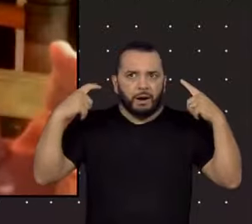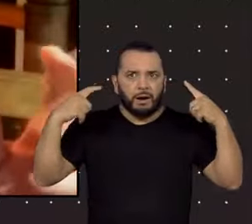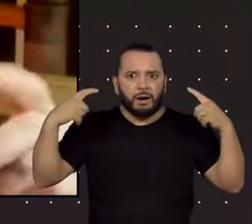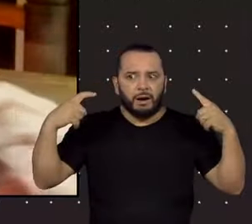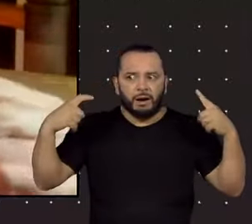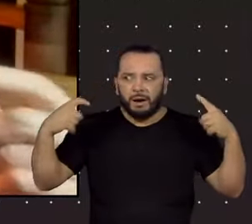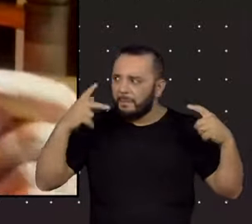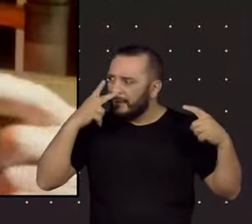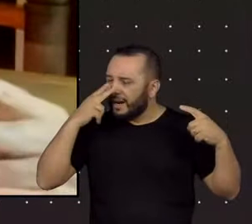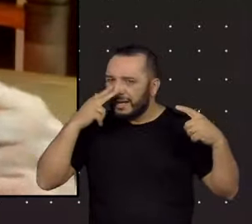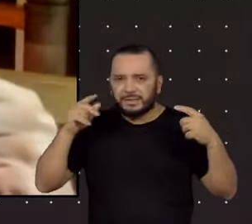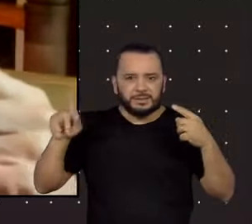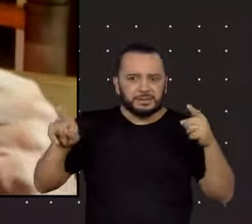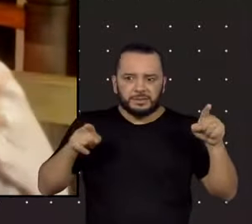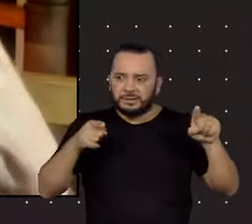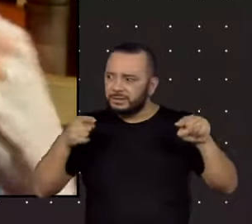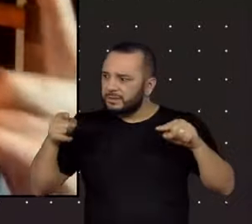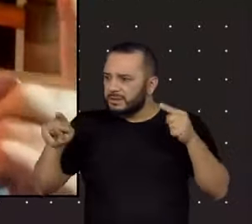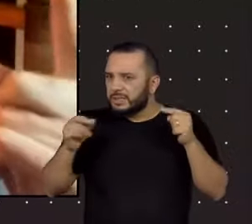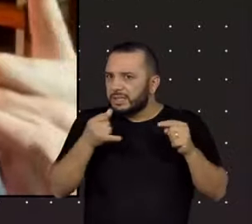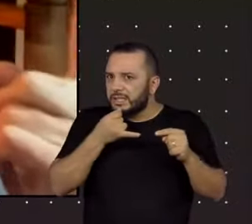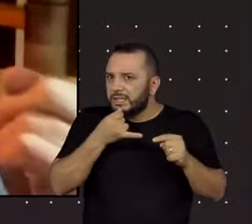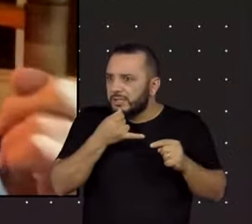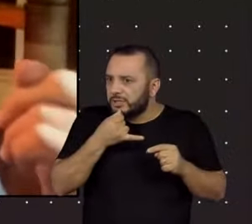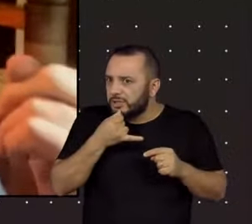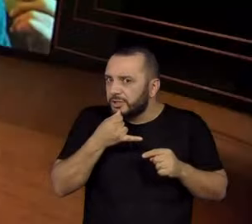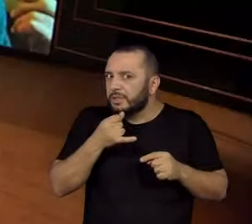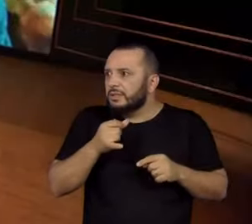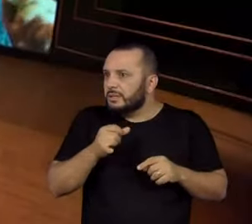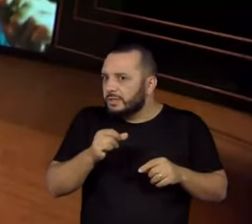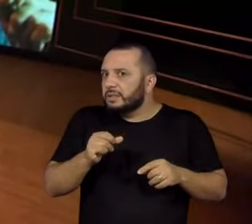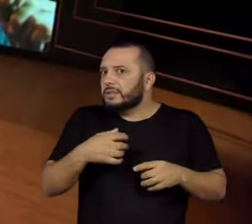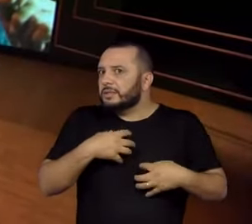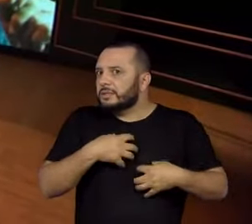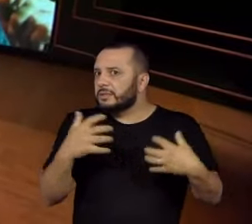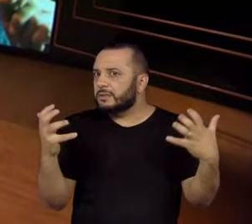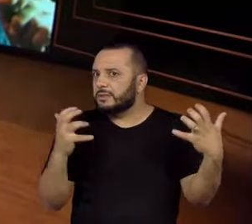muito complicada e uma coisa muito, muito rica, que raramente é usada